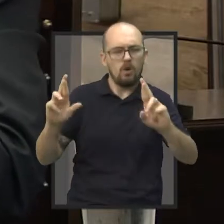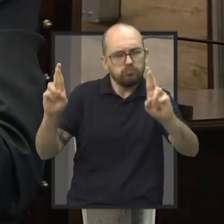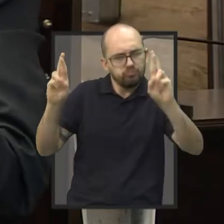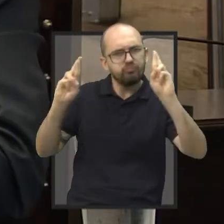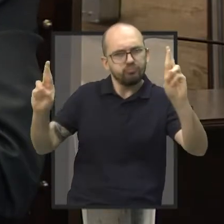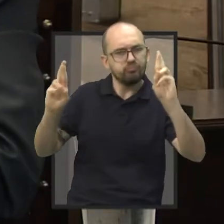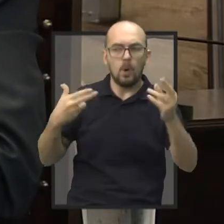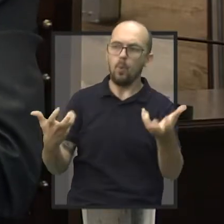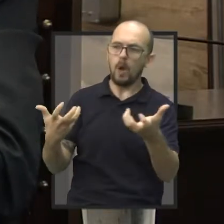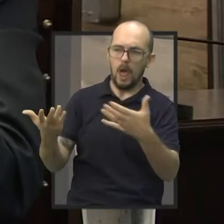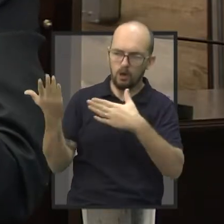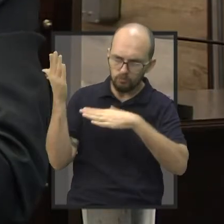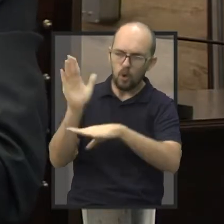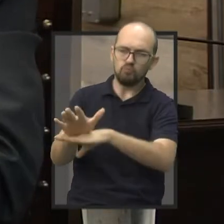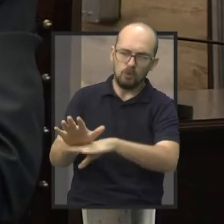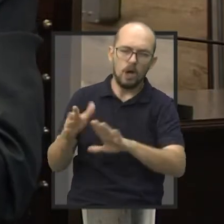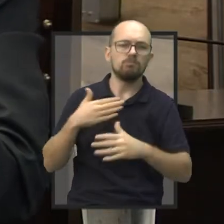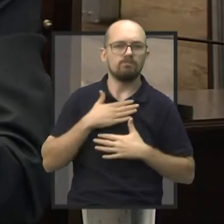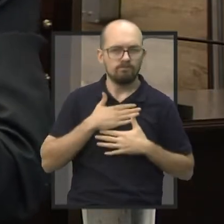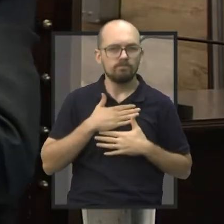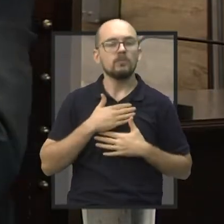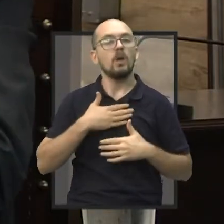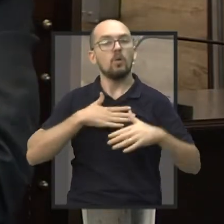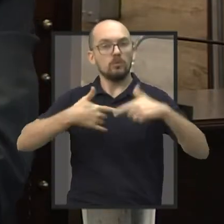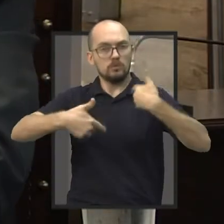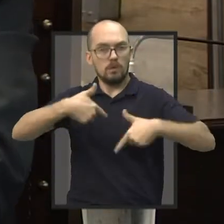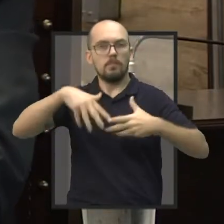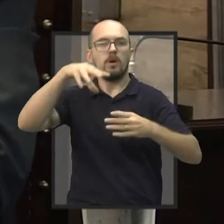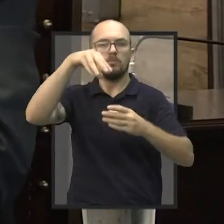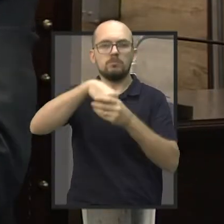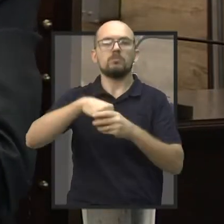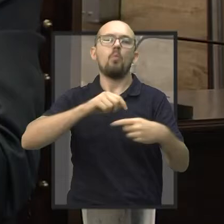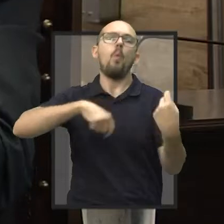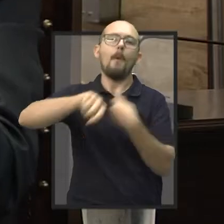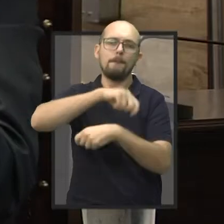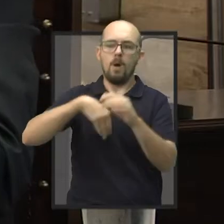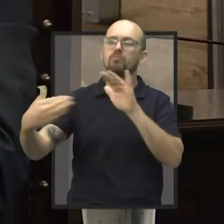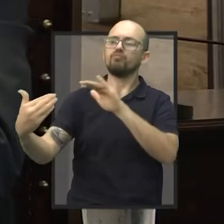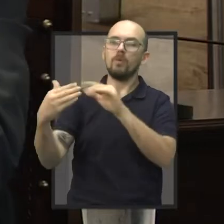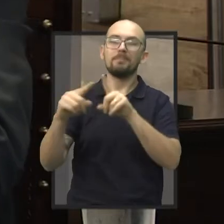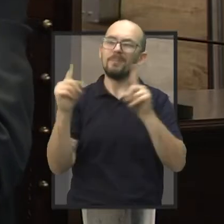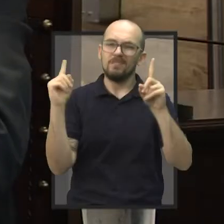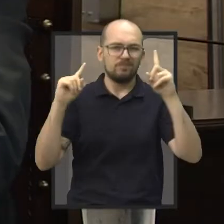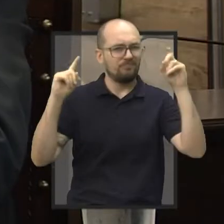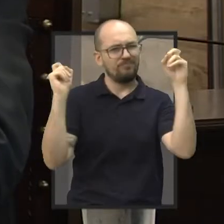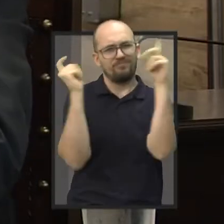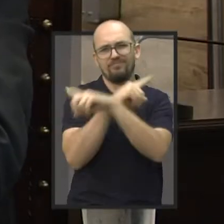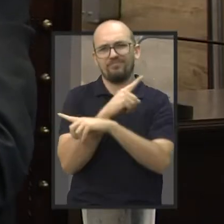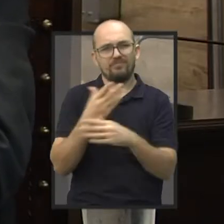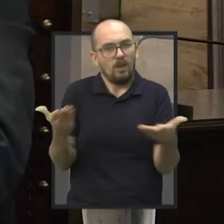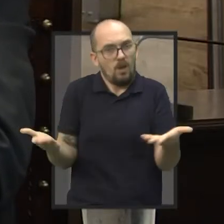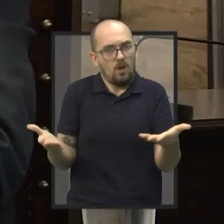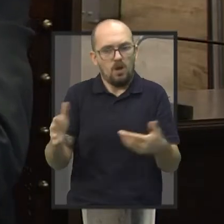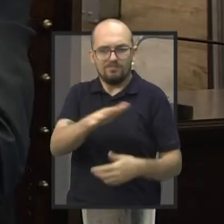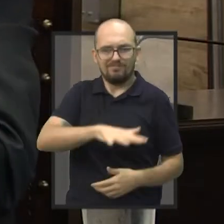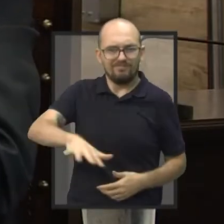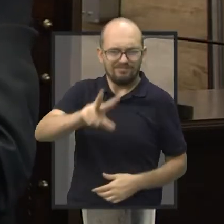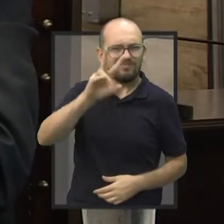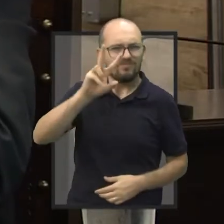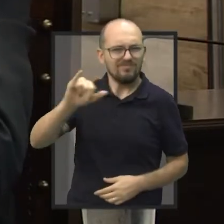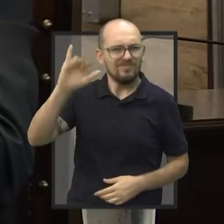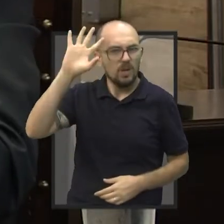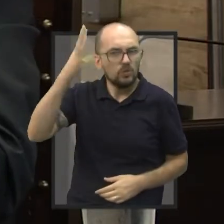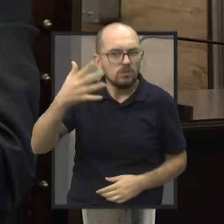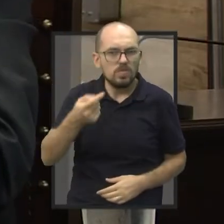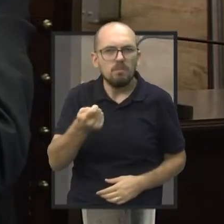é minha intenção, eu sou uma pessoa que sou do comércio, sou favorável a isso, mas acho difícil que essa situação se resolva